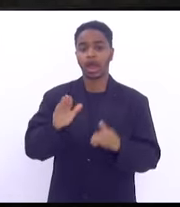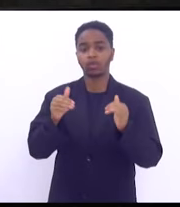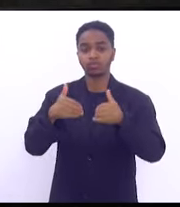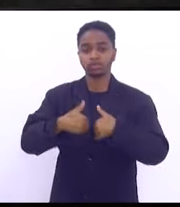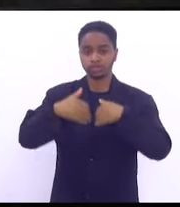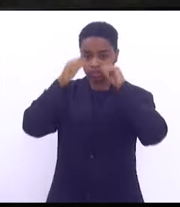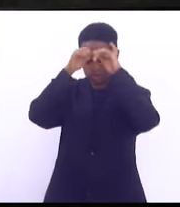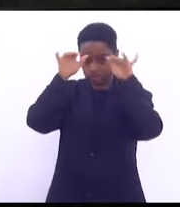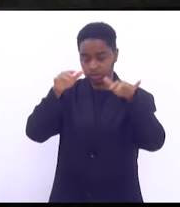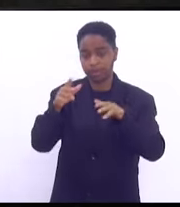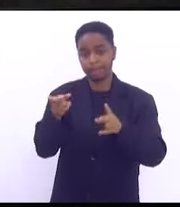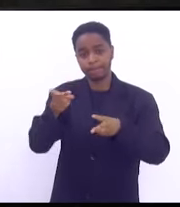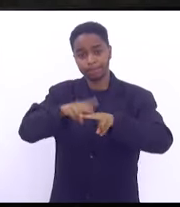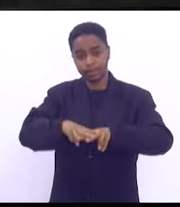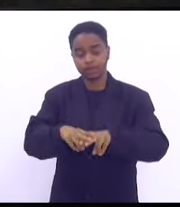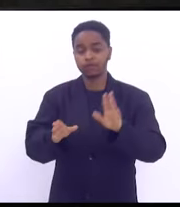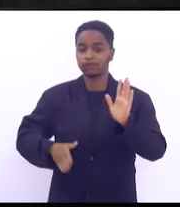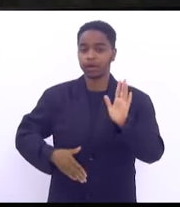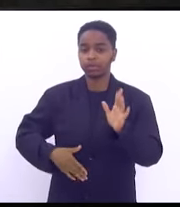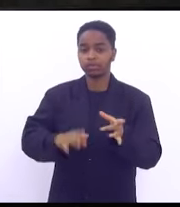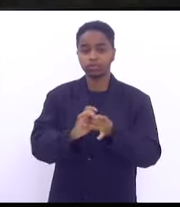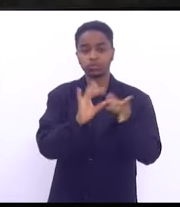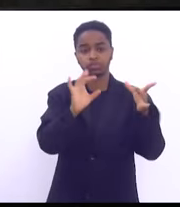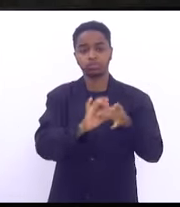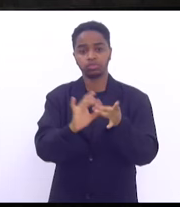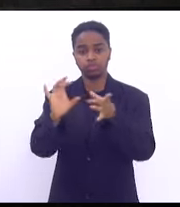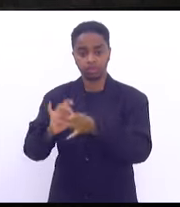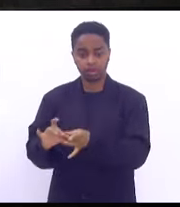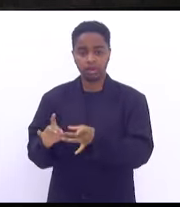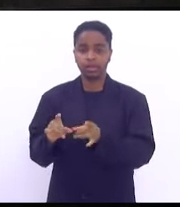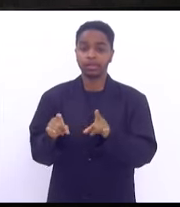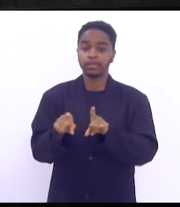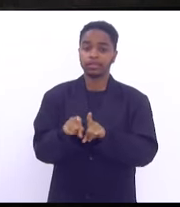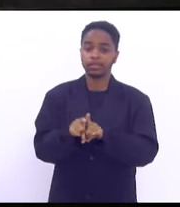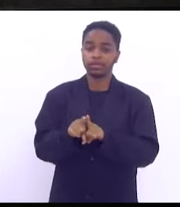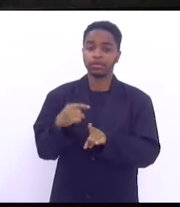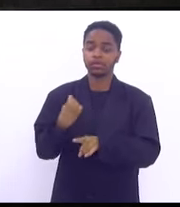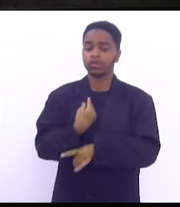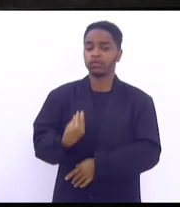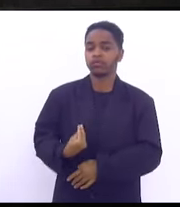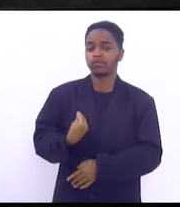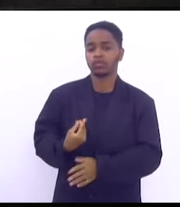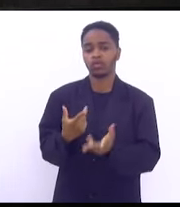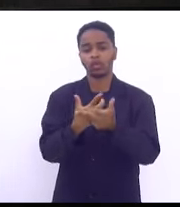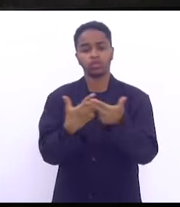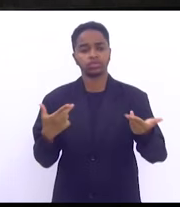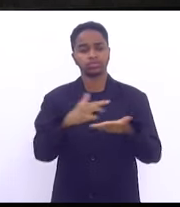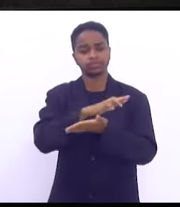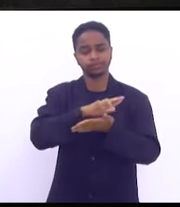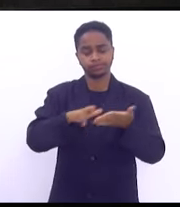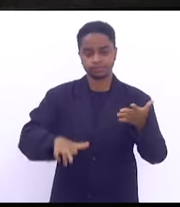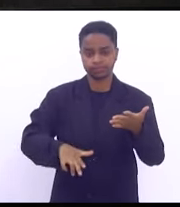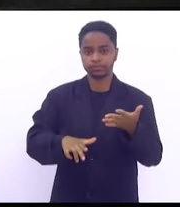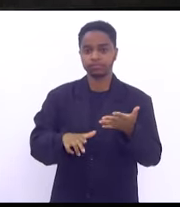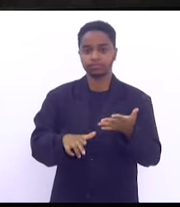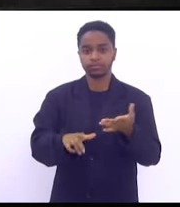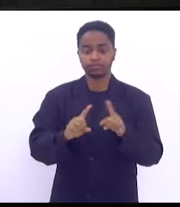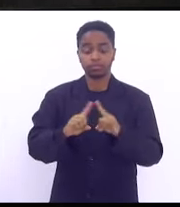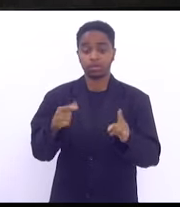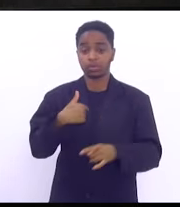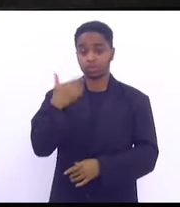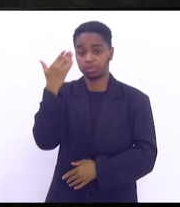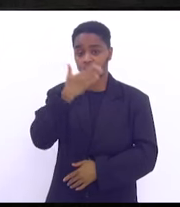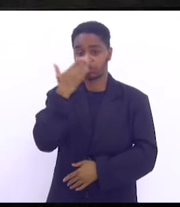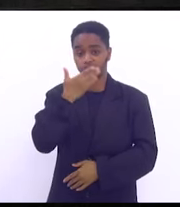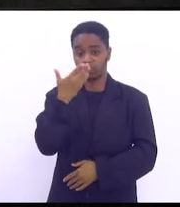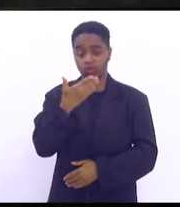soltos, sendo vítima da sociedade. Estamos passando por tantas coisas e eu não vejo nada do